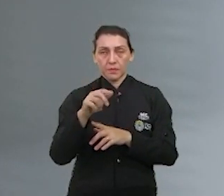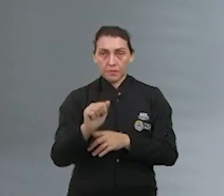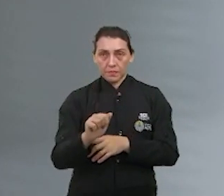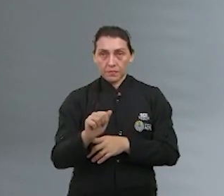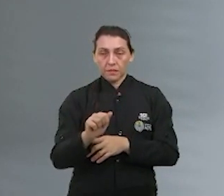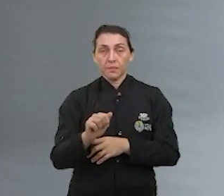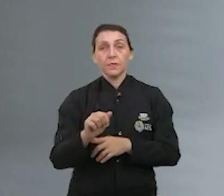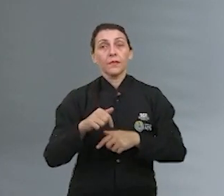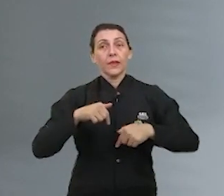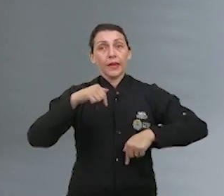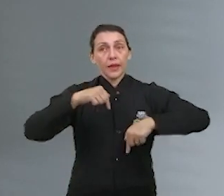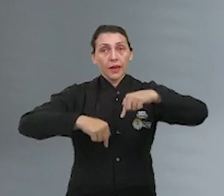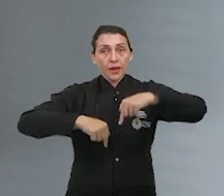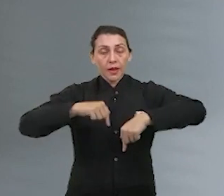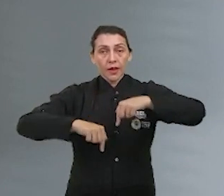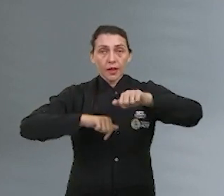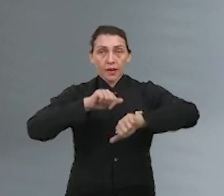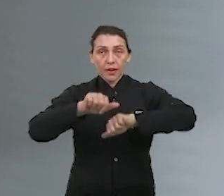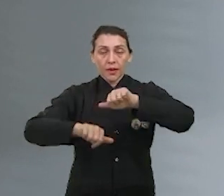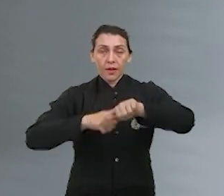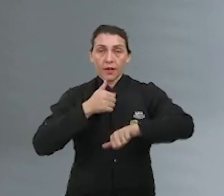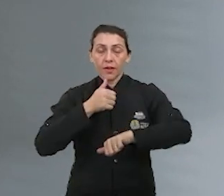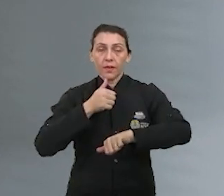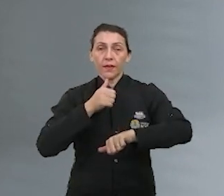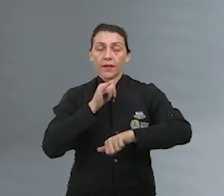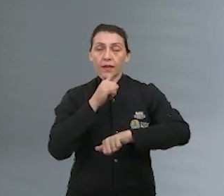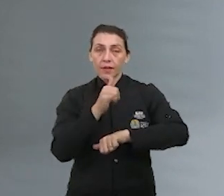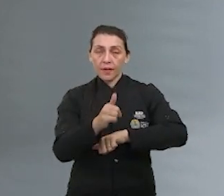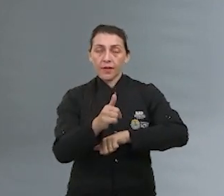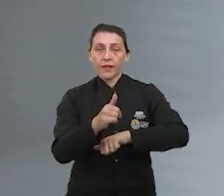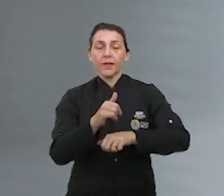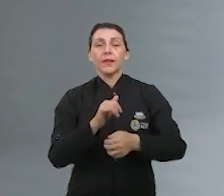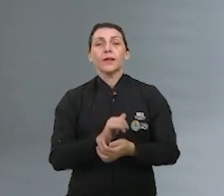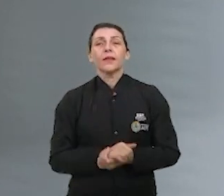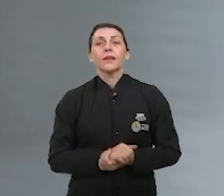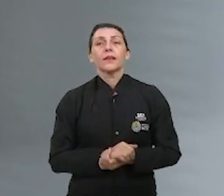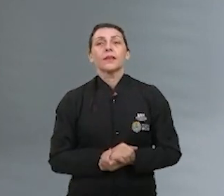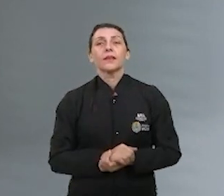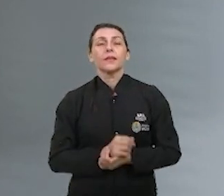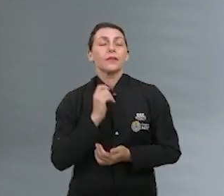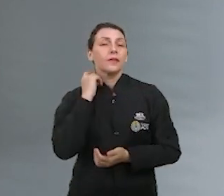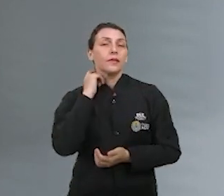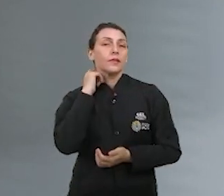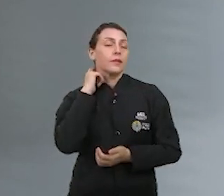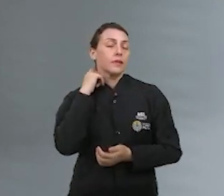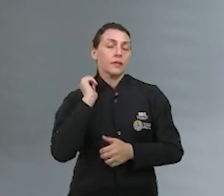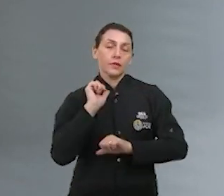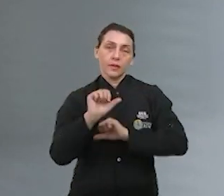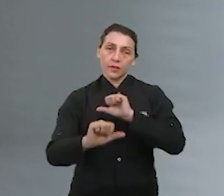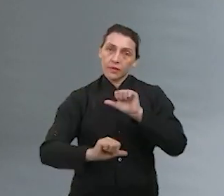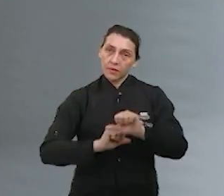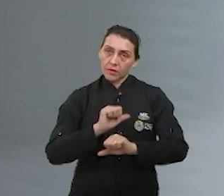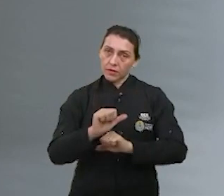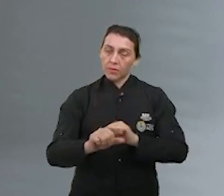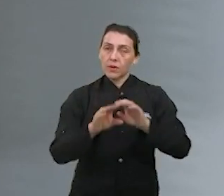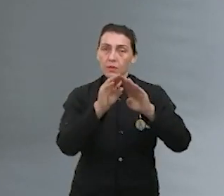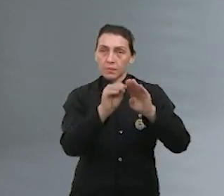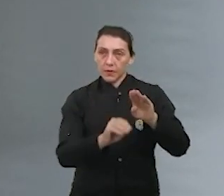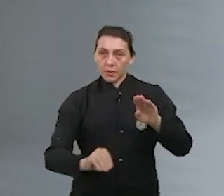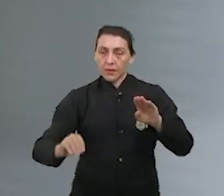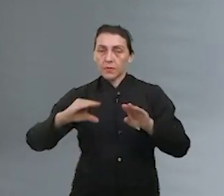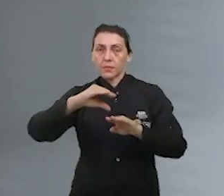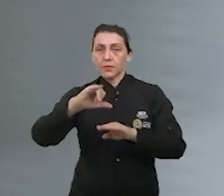Energia química, que transformou em energia elétrica. Então, ele vai pegar uma energia qualquer e transformar a elétrica para mandar para o